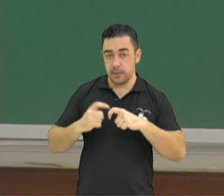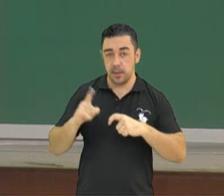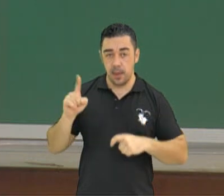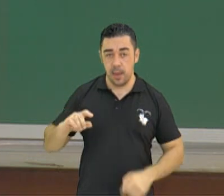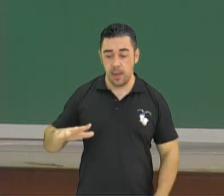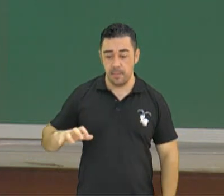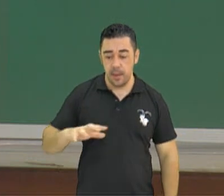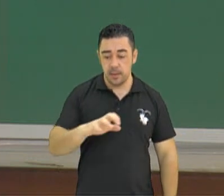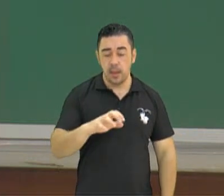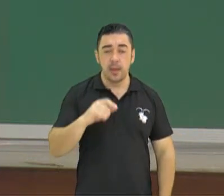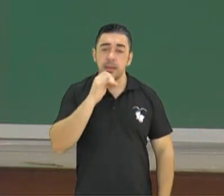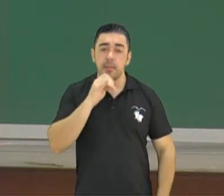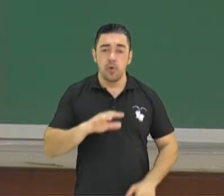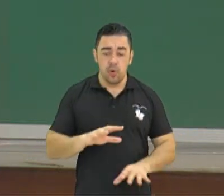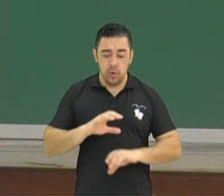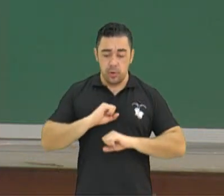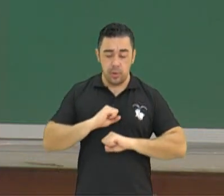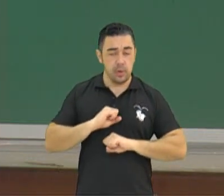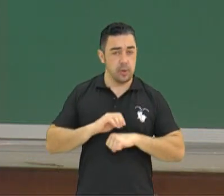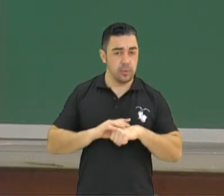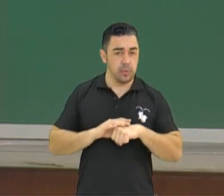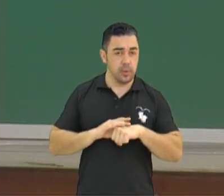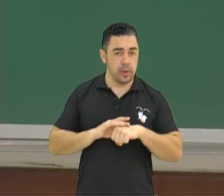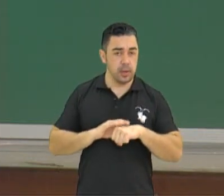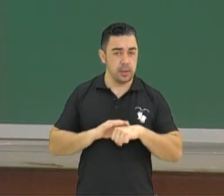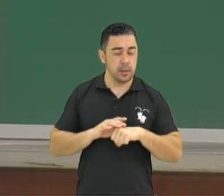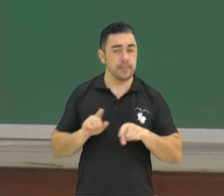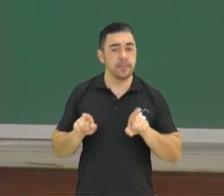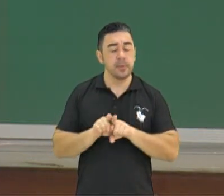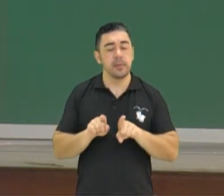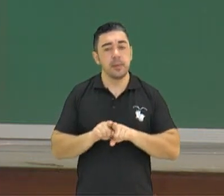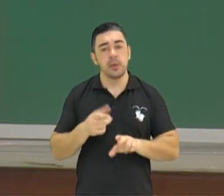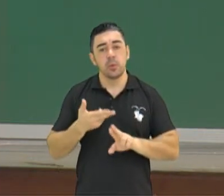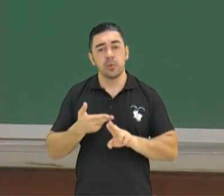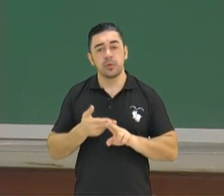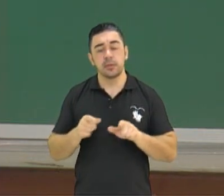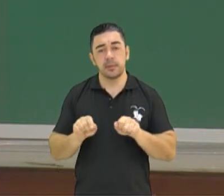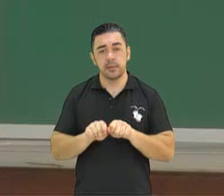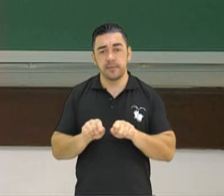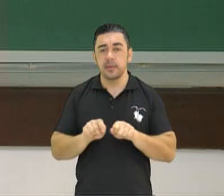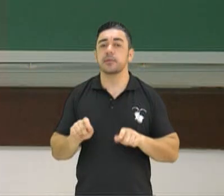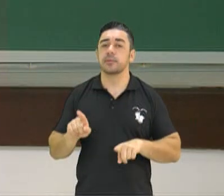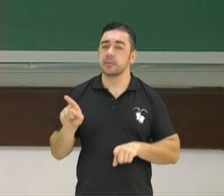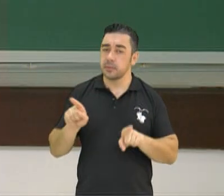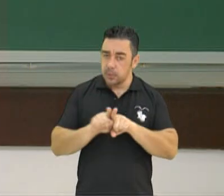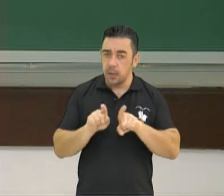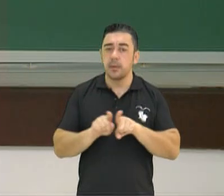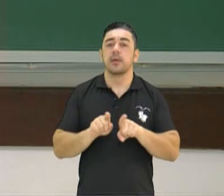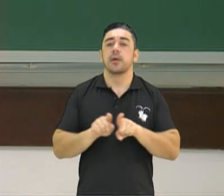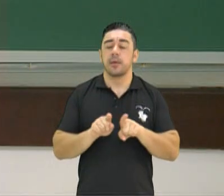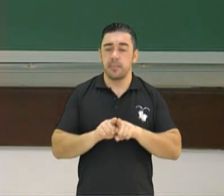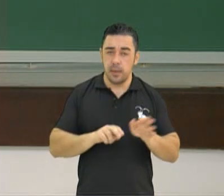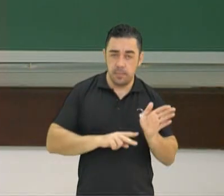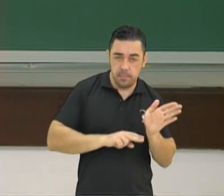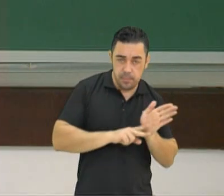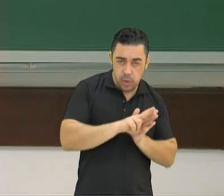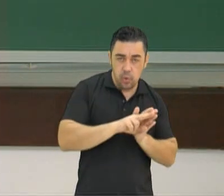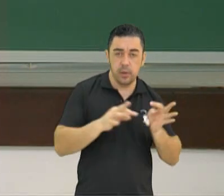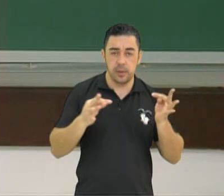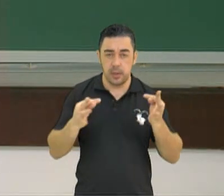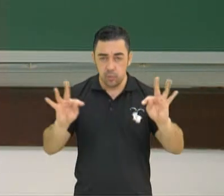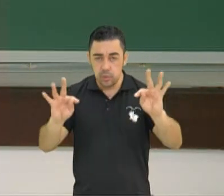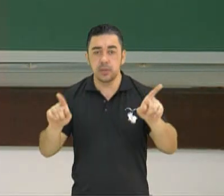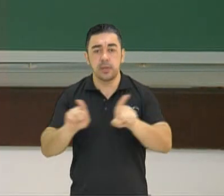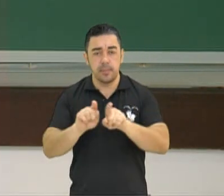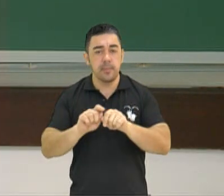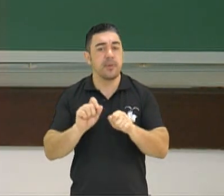são essas doenças que atingem a gente e outros organismos, e também são utilizadas em biotecnologia, até para a fabricação de vacina, para vocês terem ideia. Então